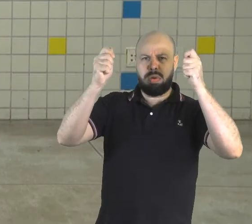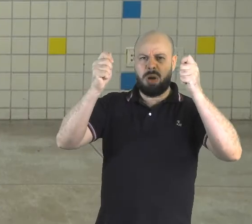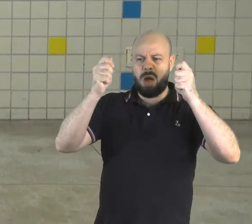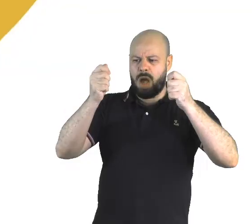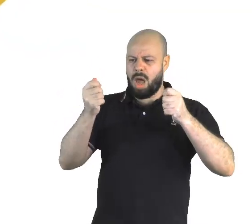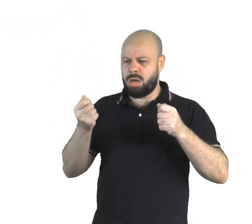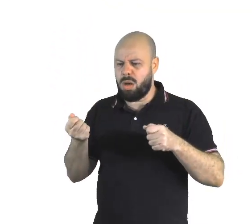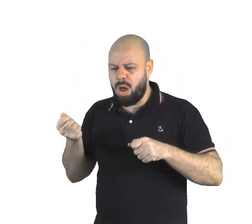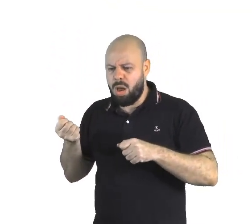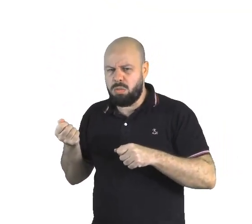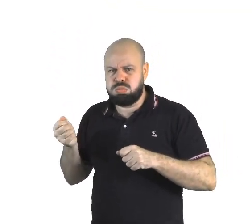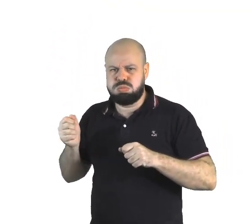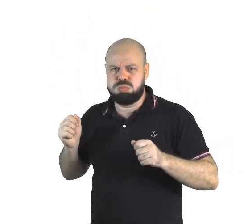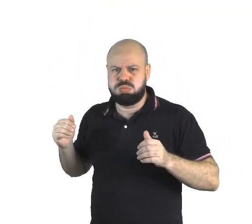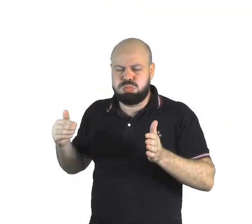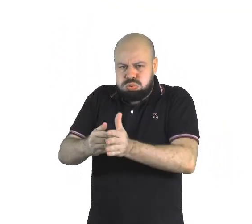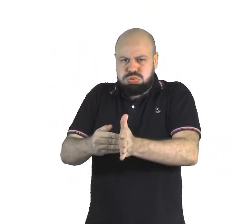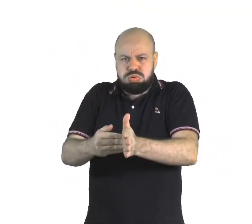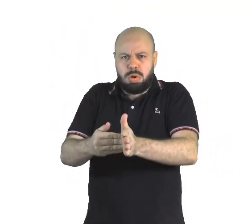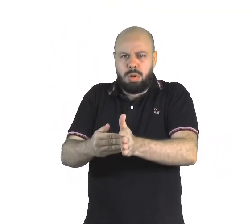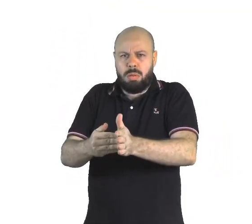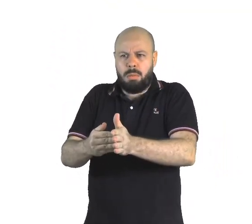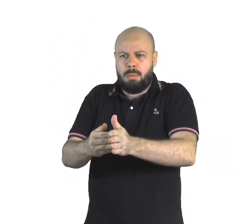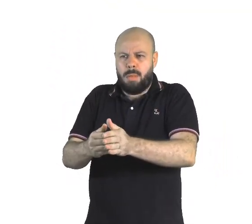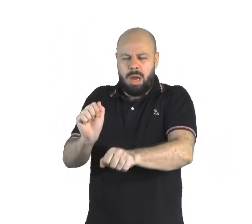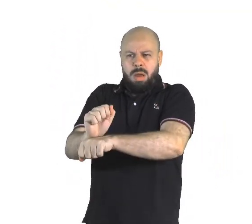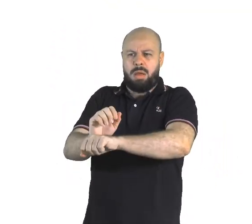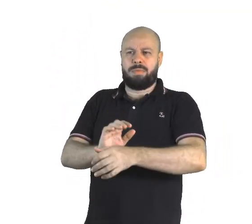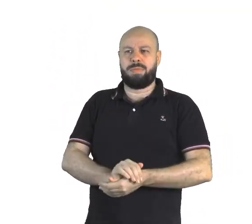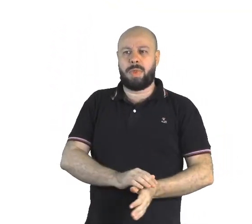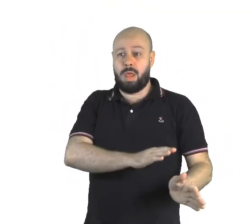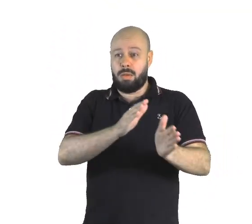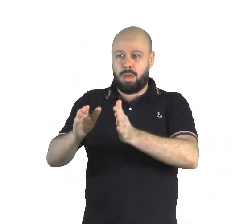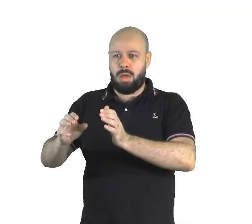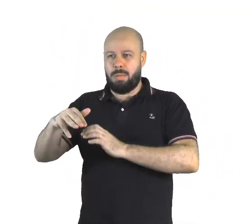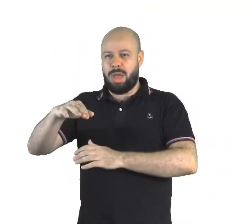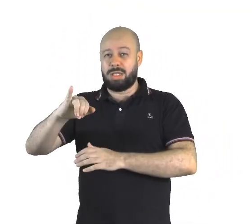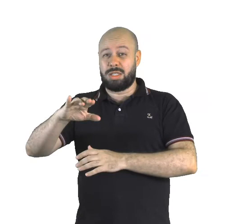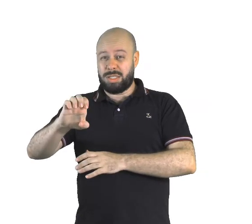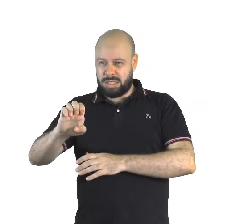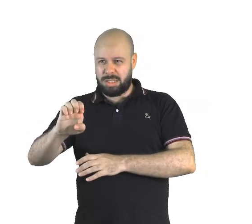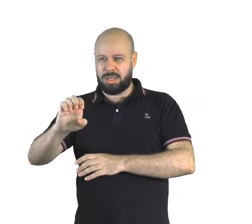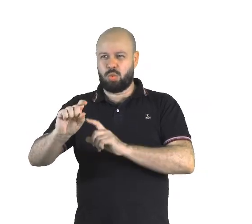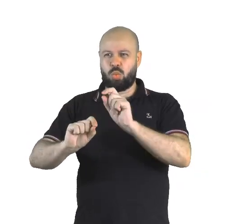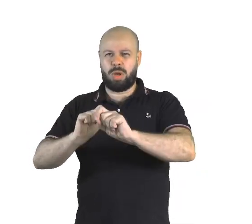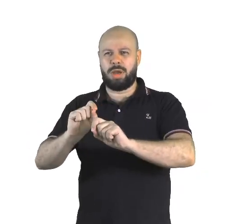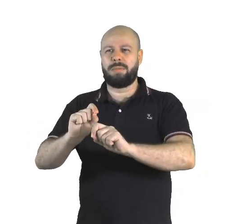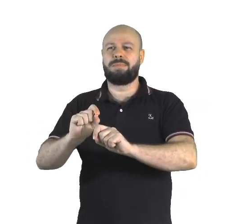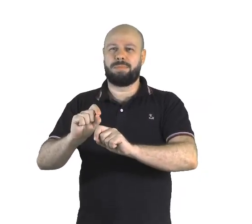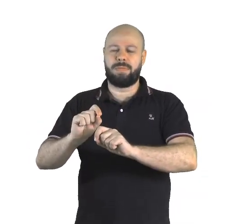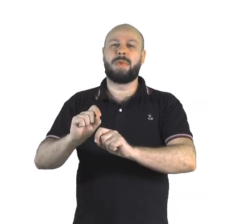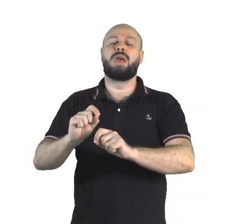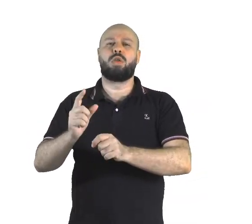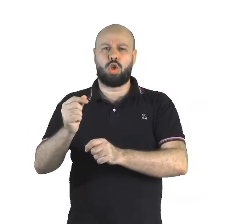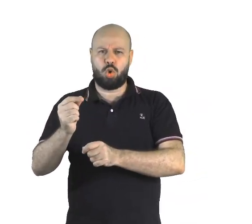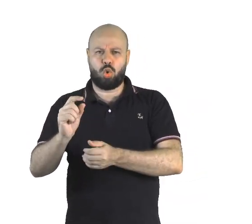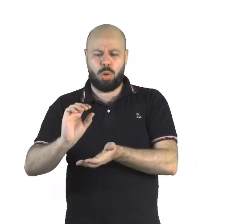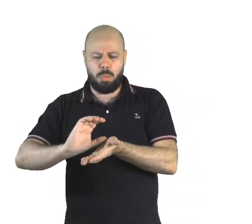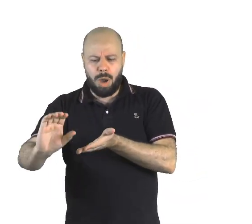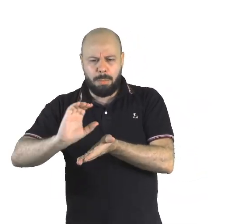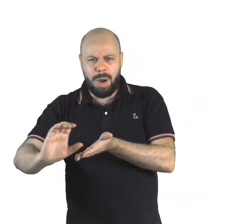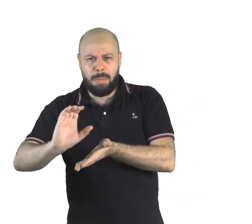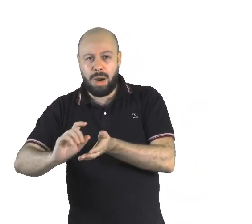Por último, temos a presença de Emiliano Garrastazu Médici, que investiu bastante na economia